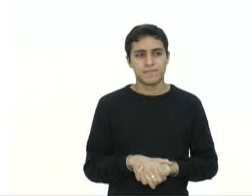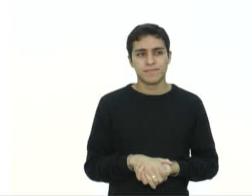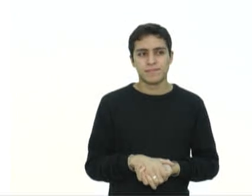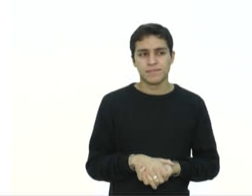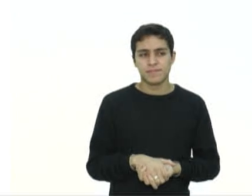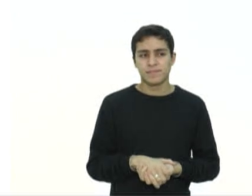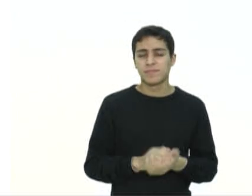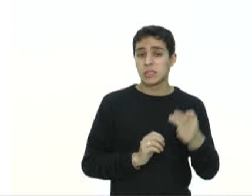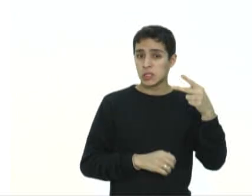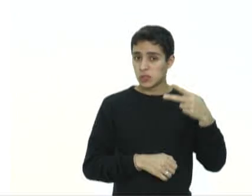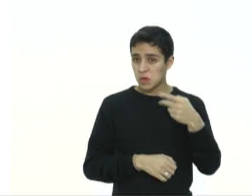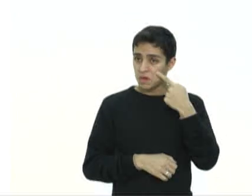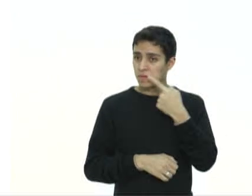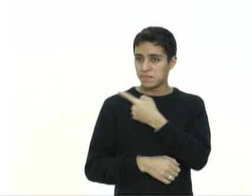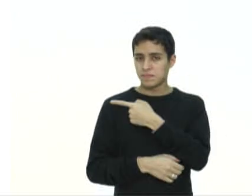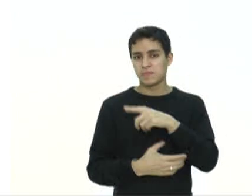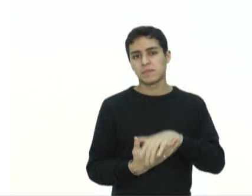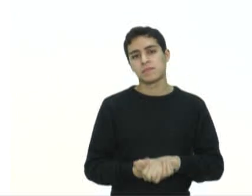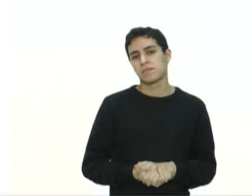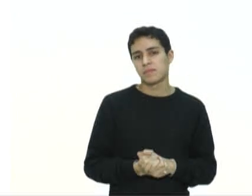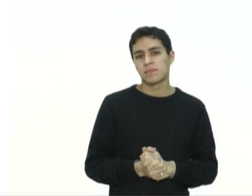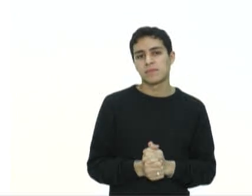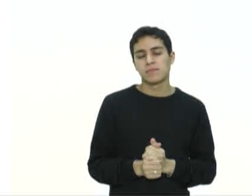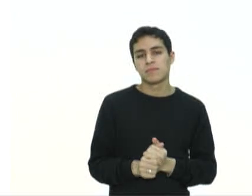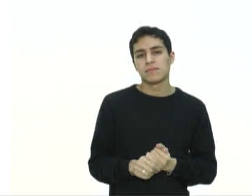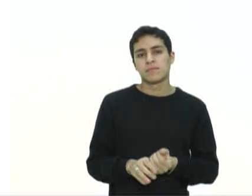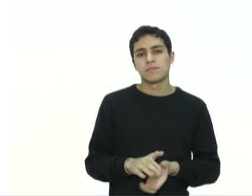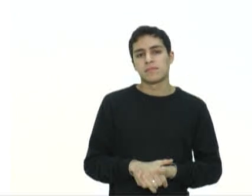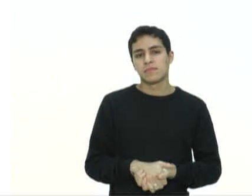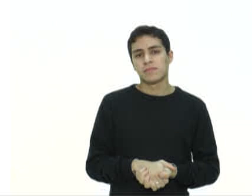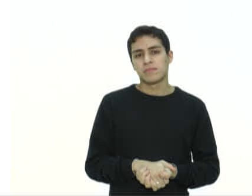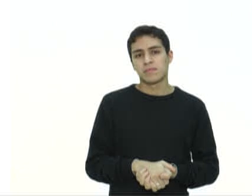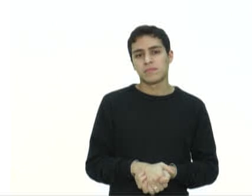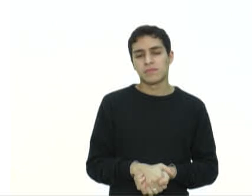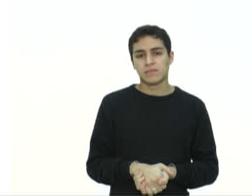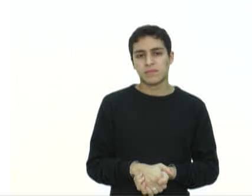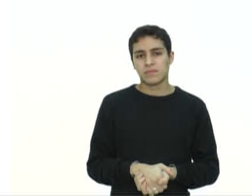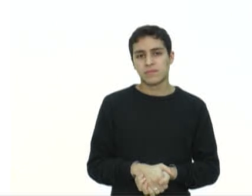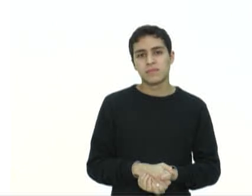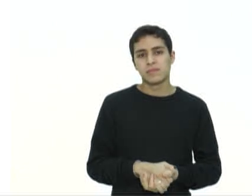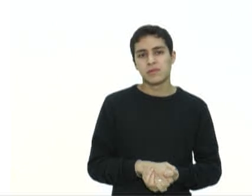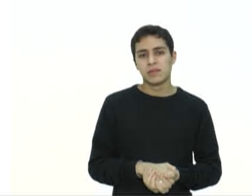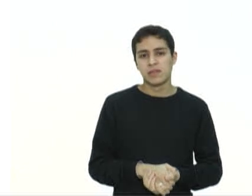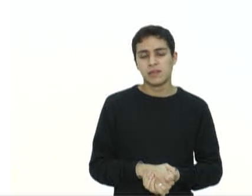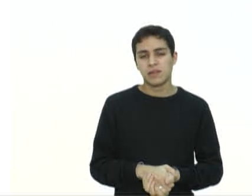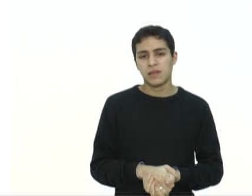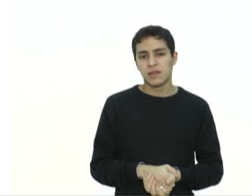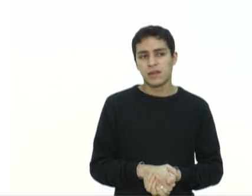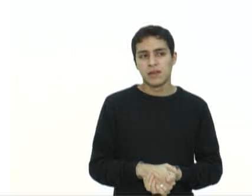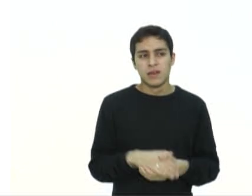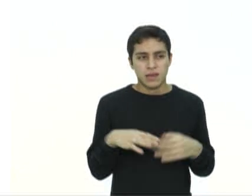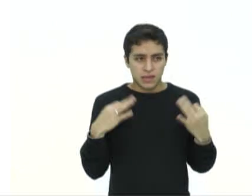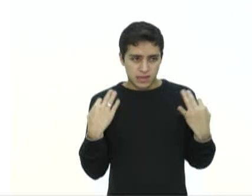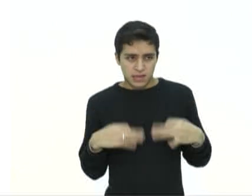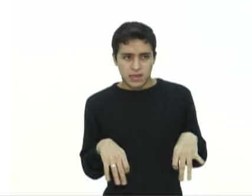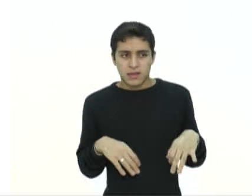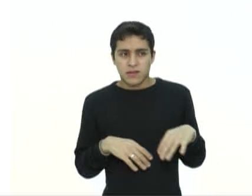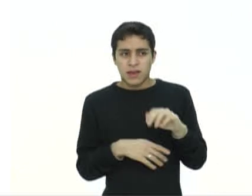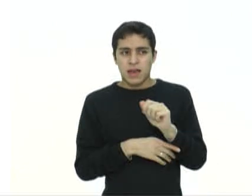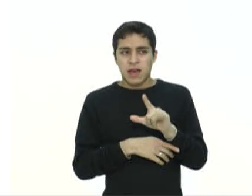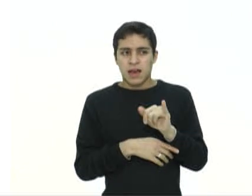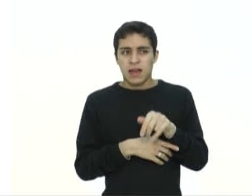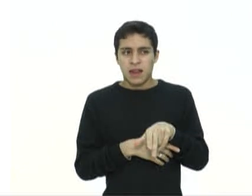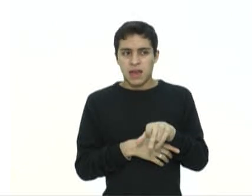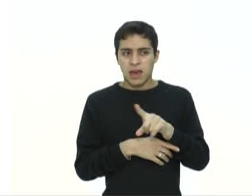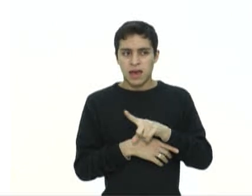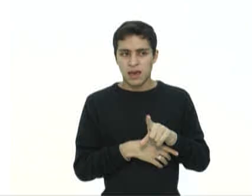polissêmica utilizarias para estas duas orações? Né? Aliança, união ou anilho? Aliança. El bloque,